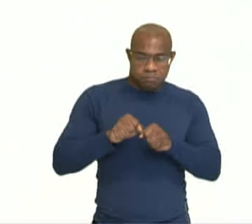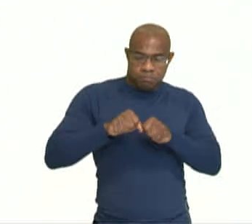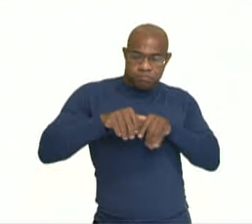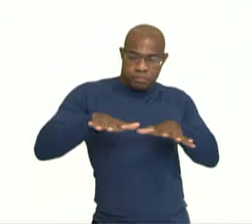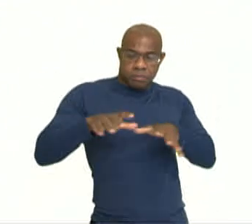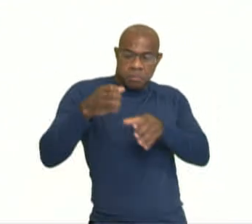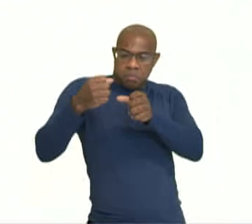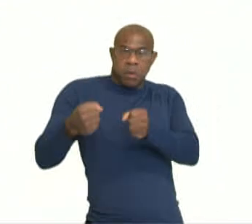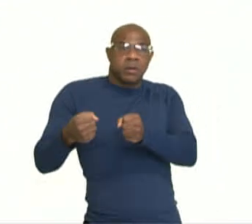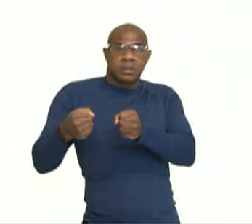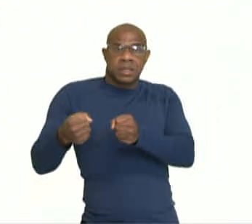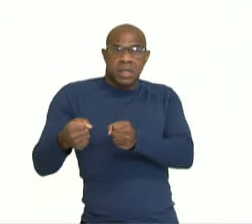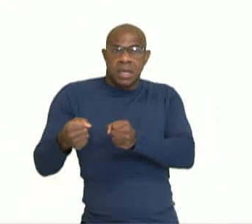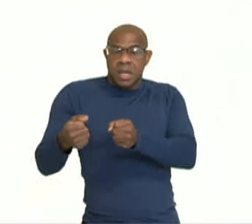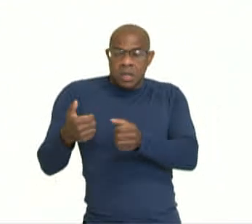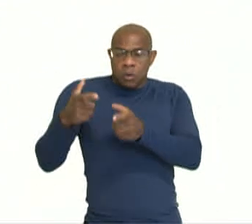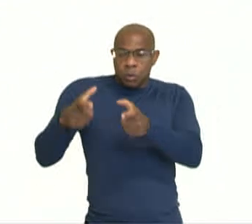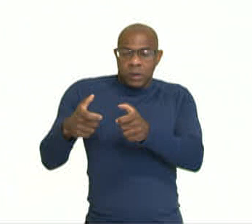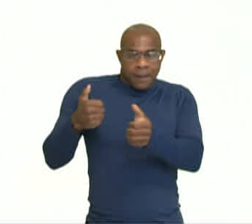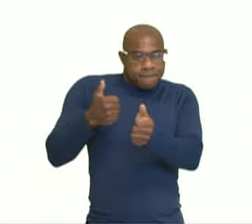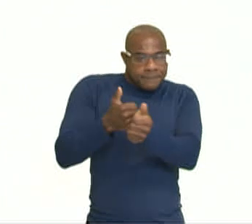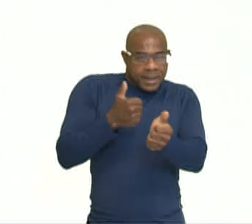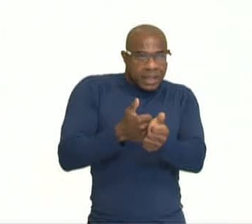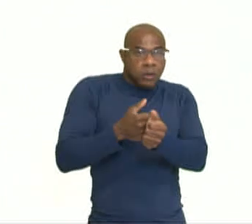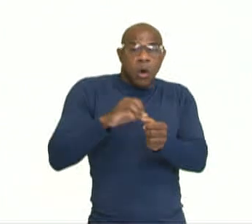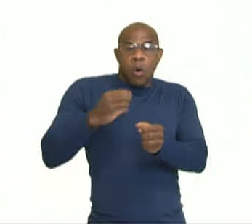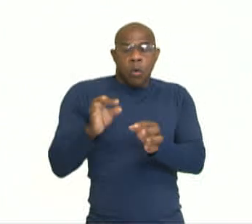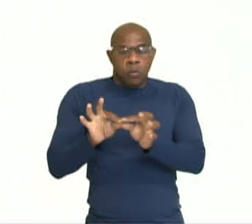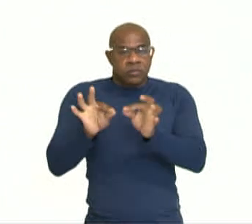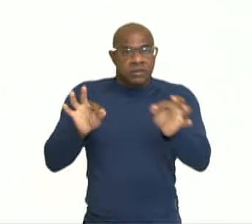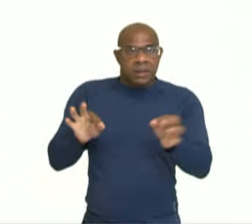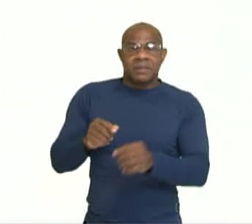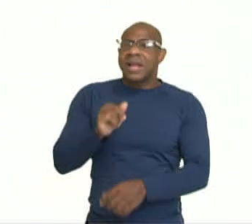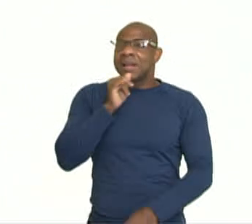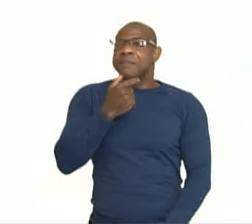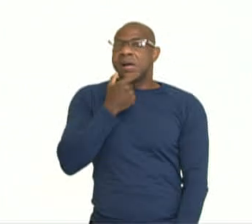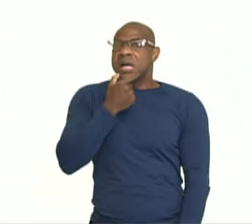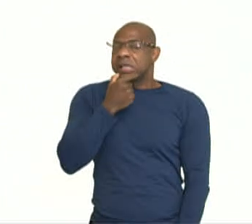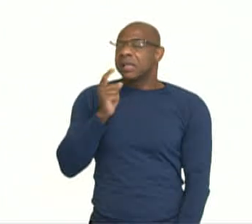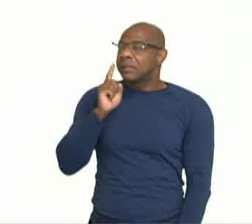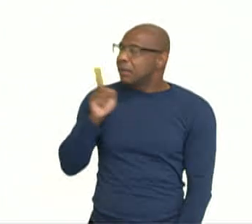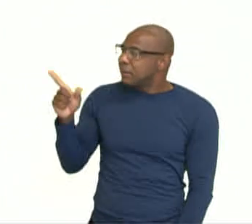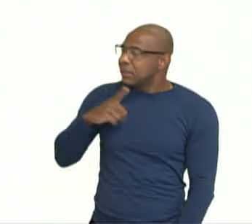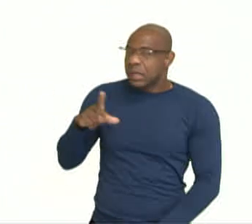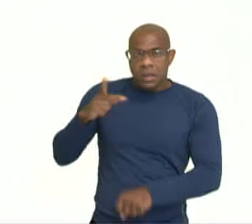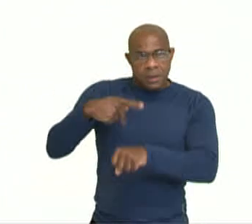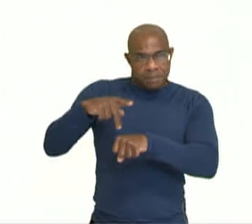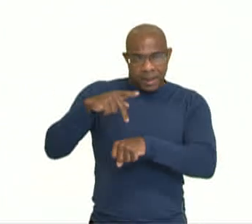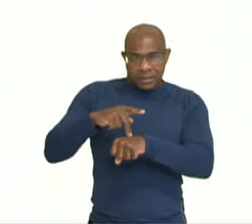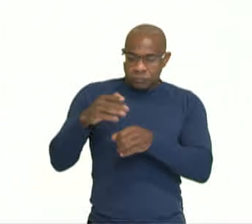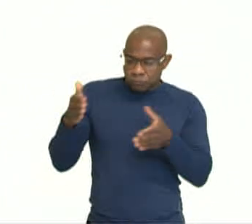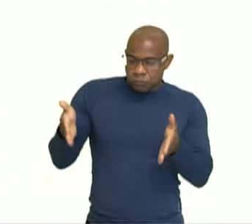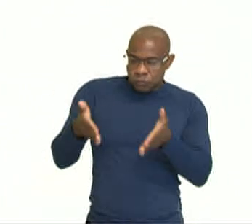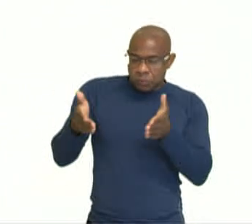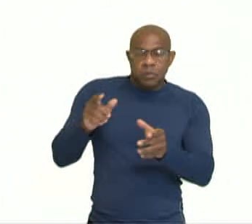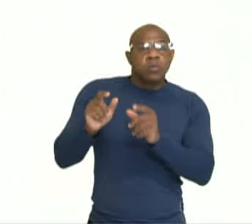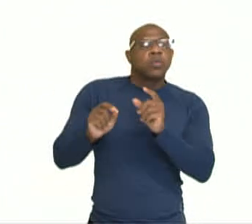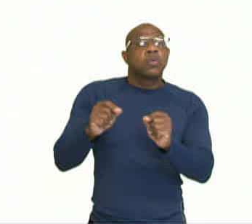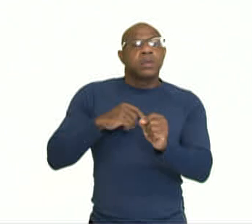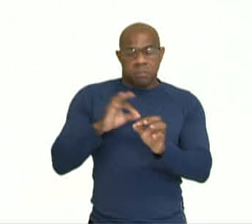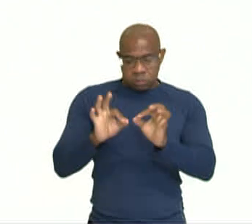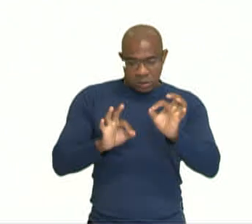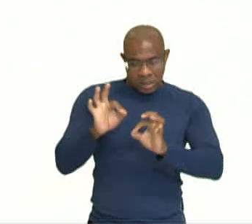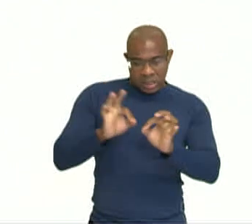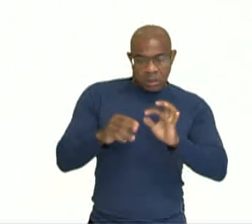desse poder em regiões próximas ou até distantes, como é o caso da Inglaterra, em que você tem o país estipulado aqui com sua